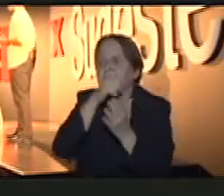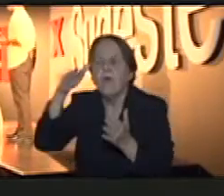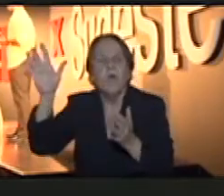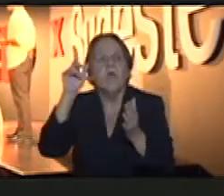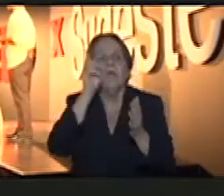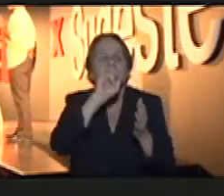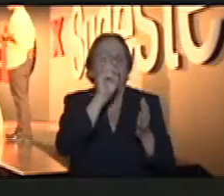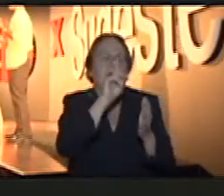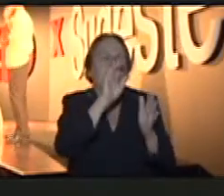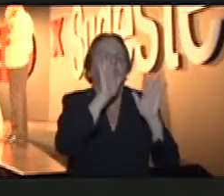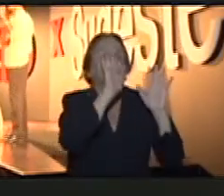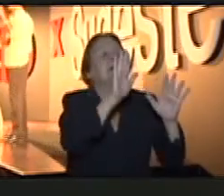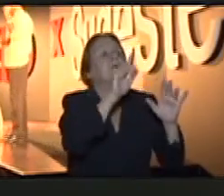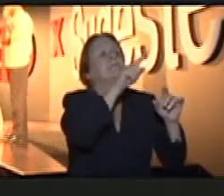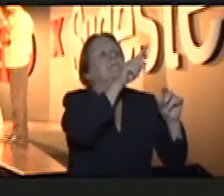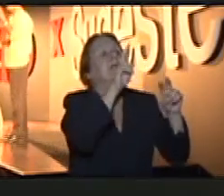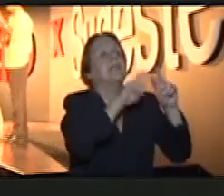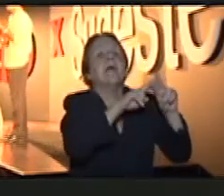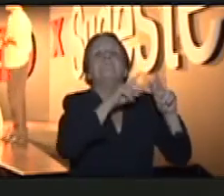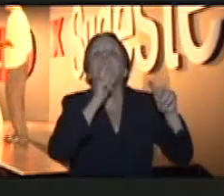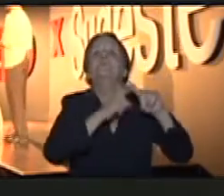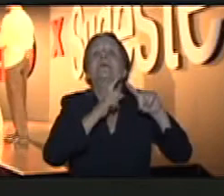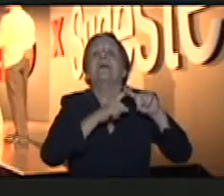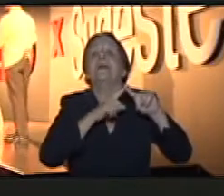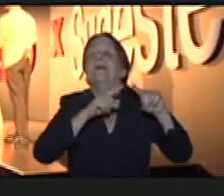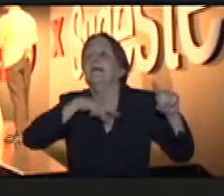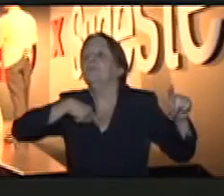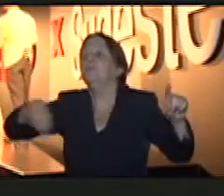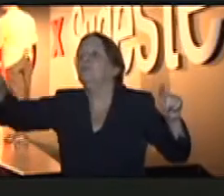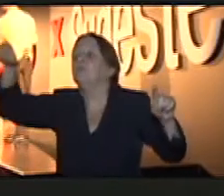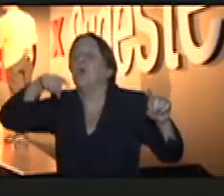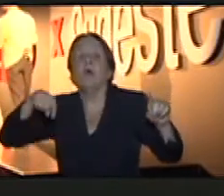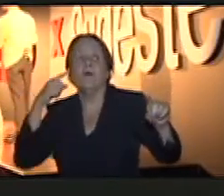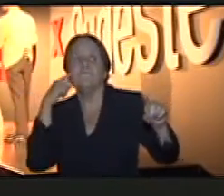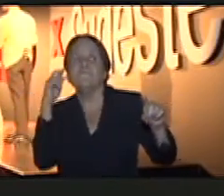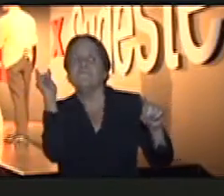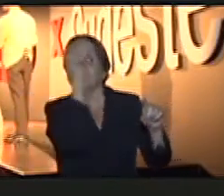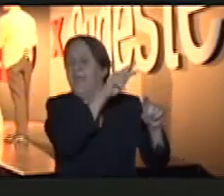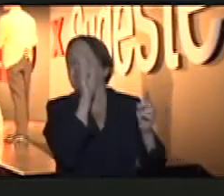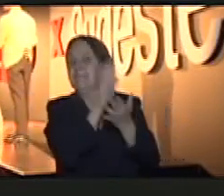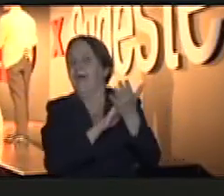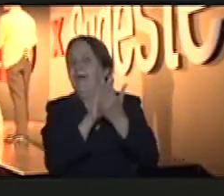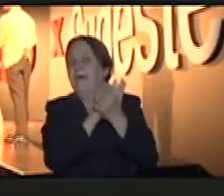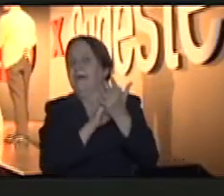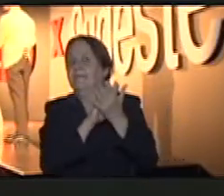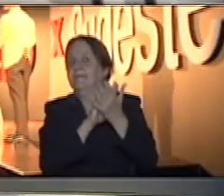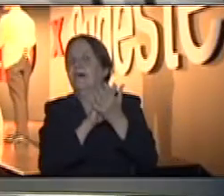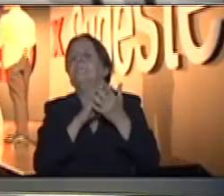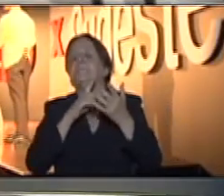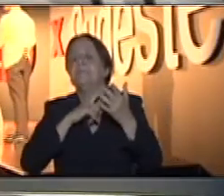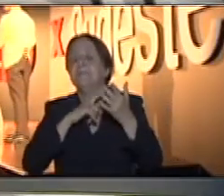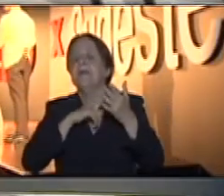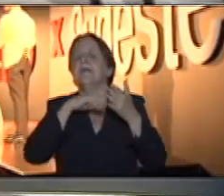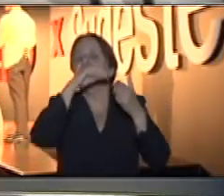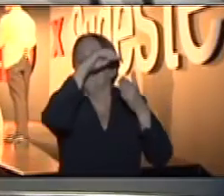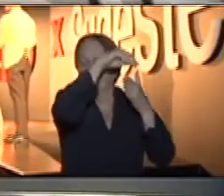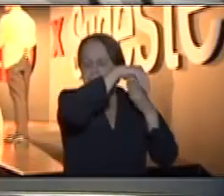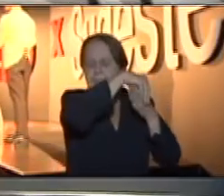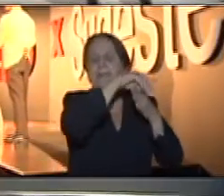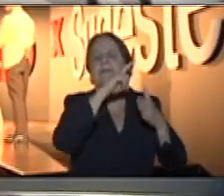cumprido não estão lá para que vocês não vejam que atrás daqueles muros existem seres